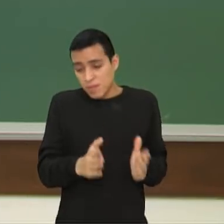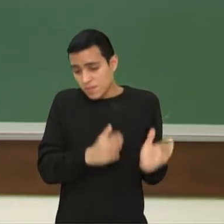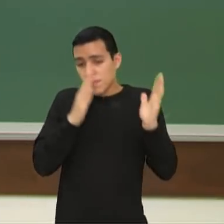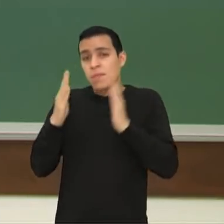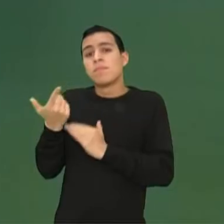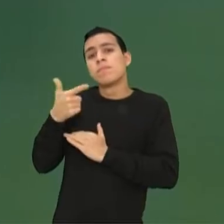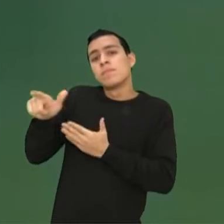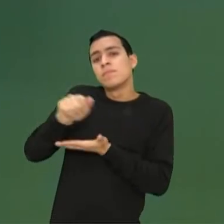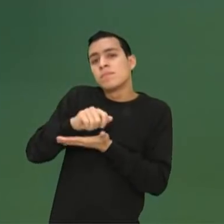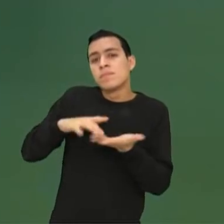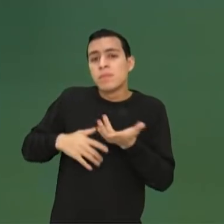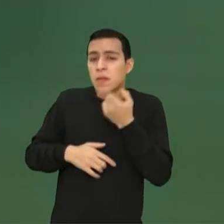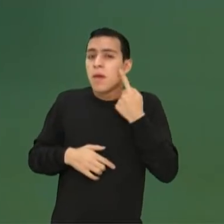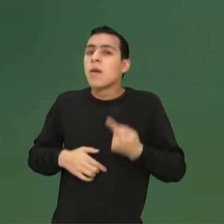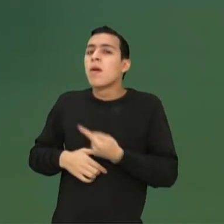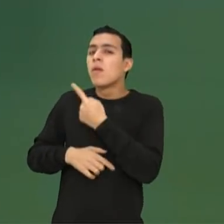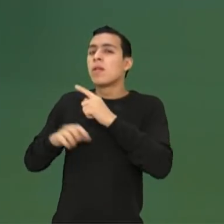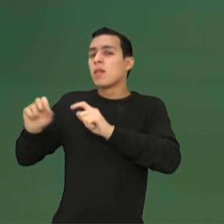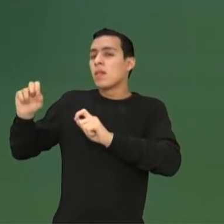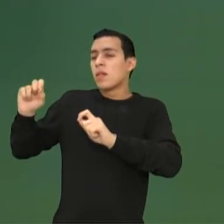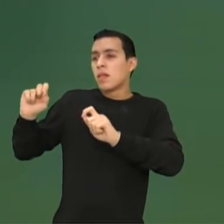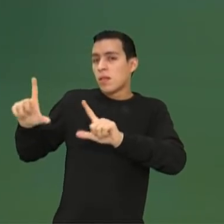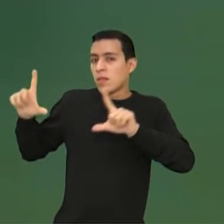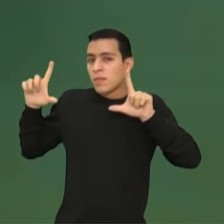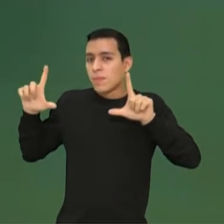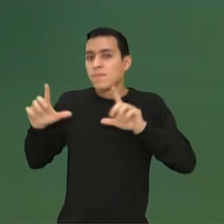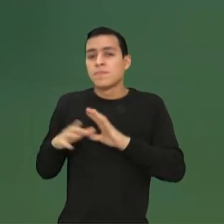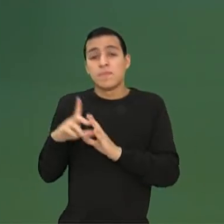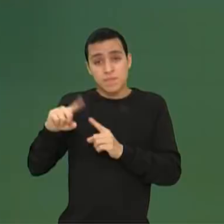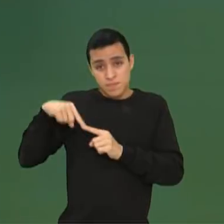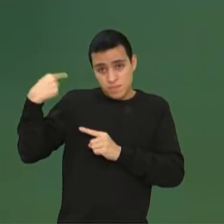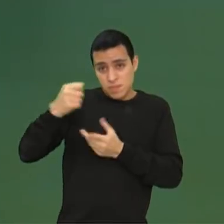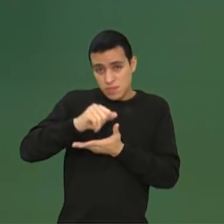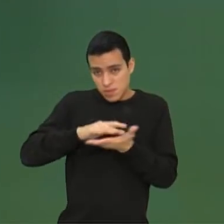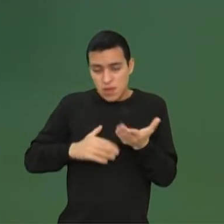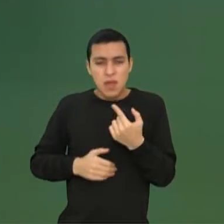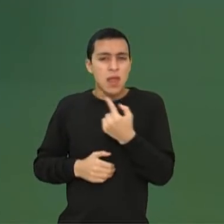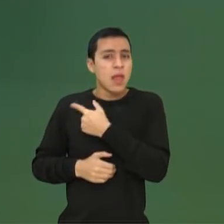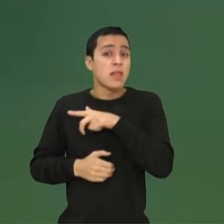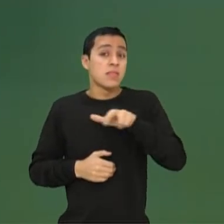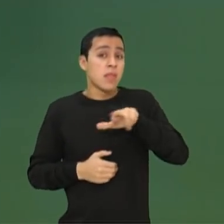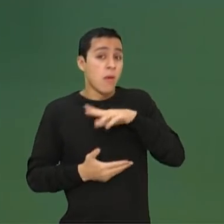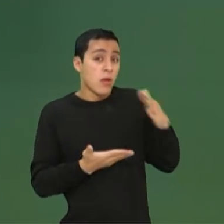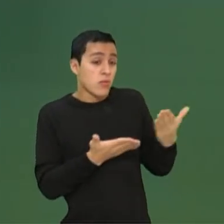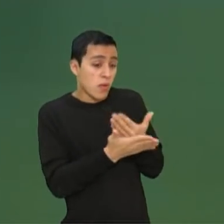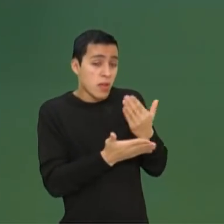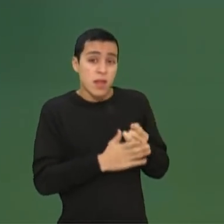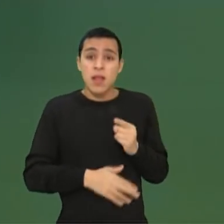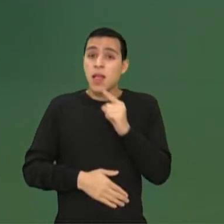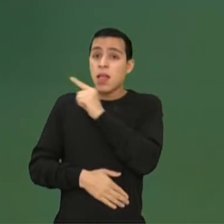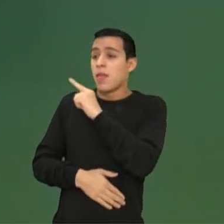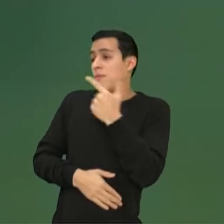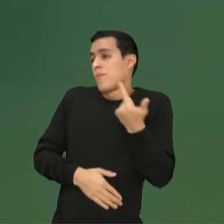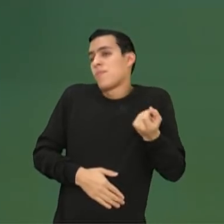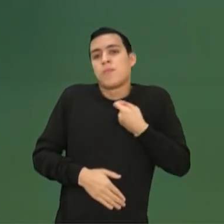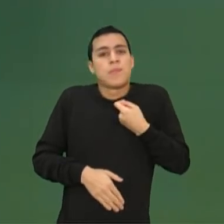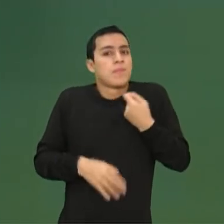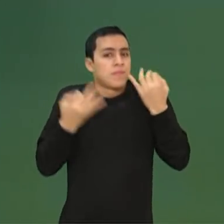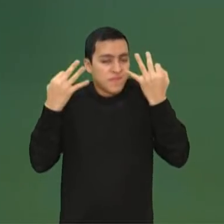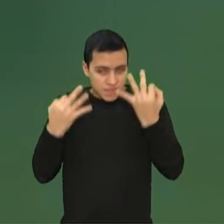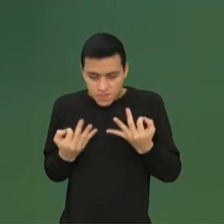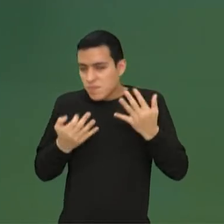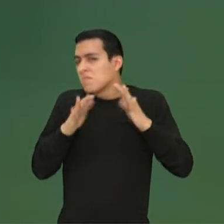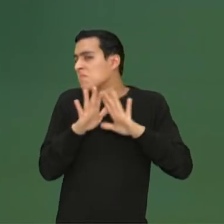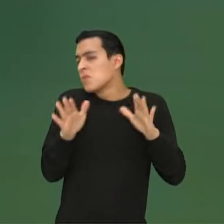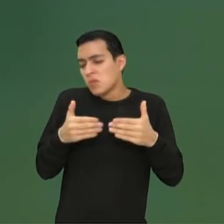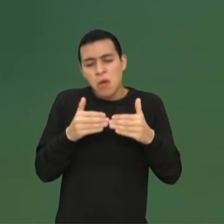para o próximo? Então observe comigo aqui na tela. Próximo exercício. Esse não é do livro, então ele não tem um número. Você pode